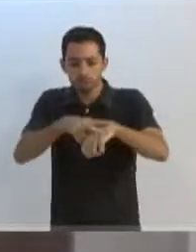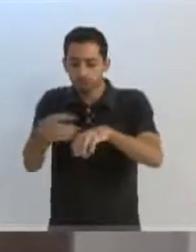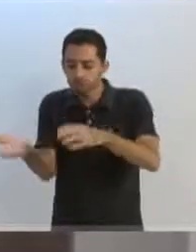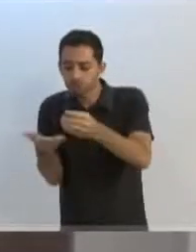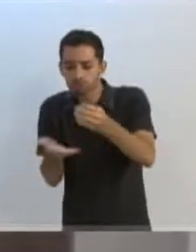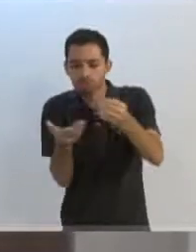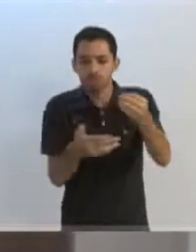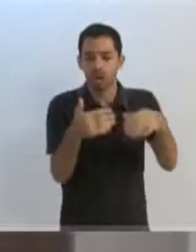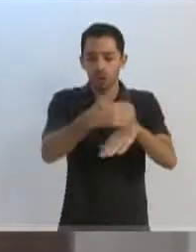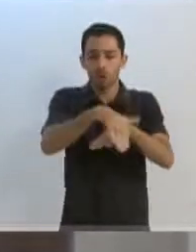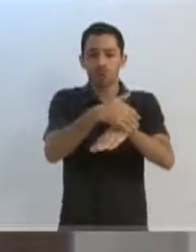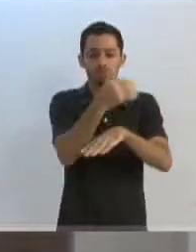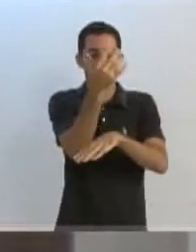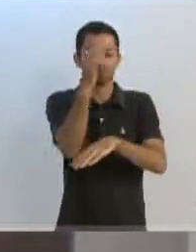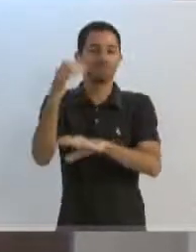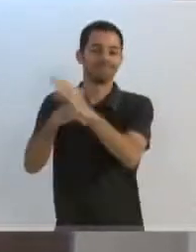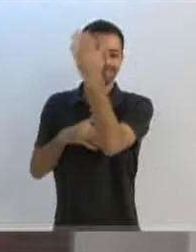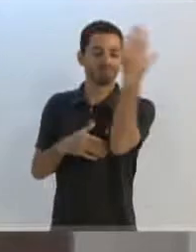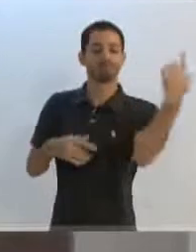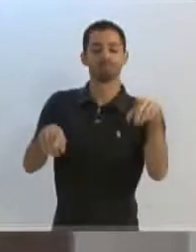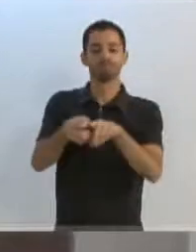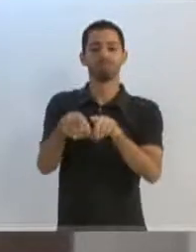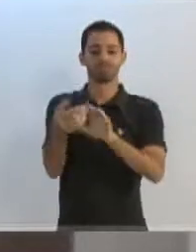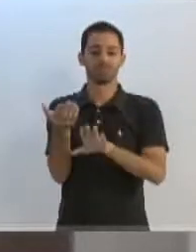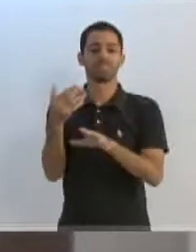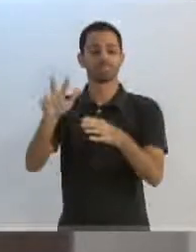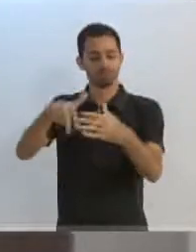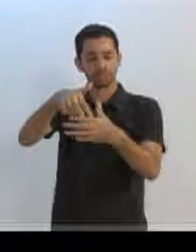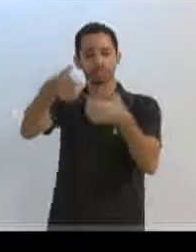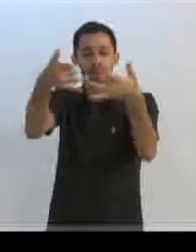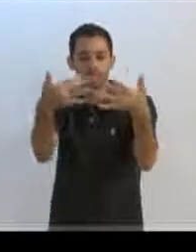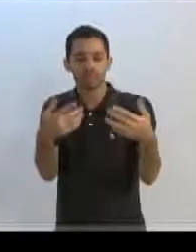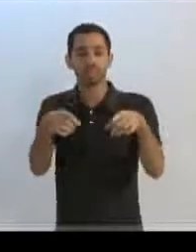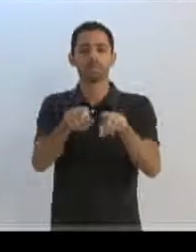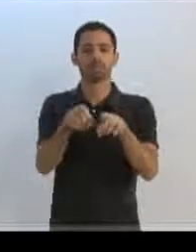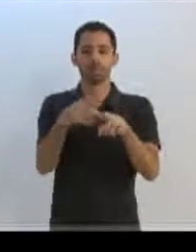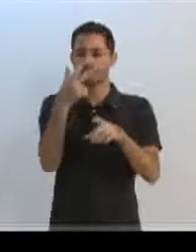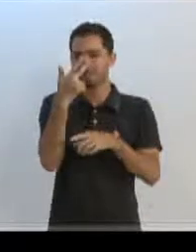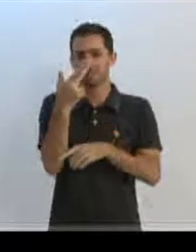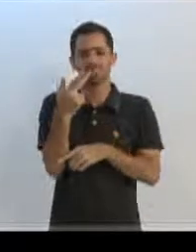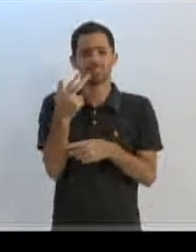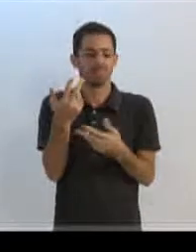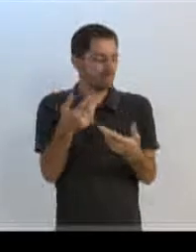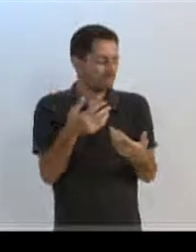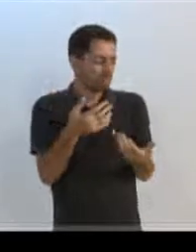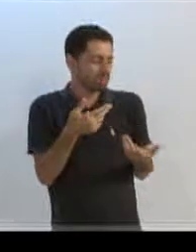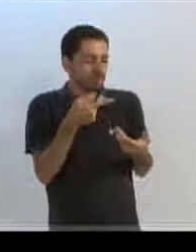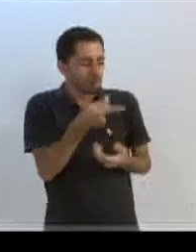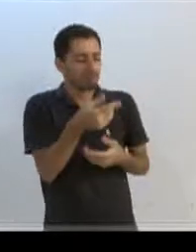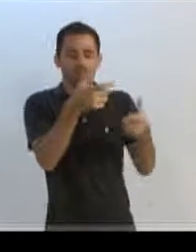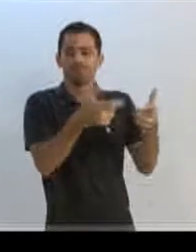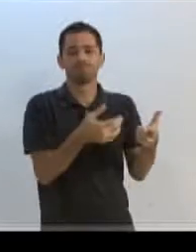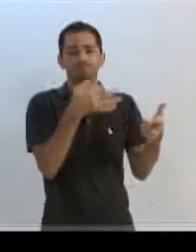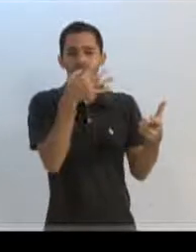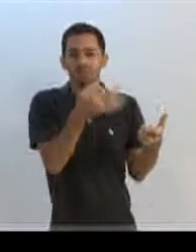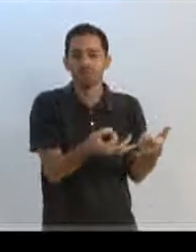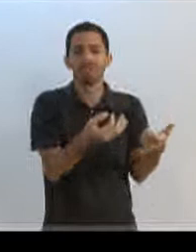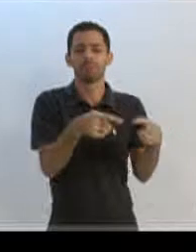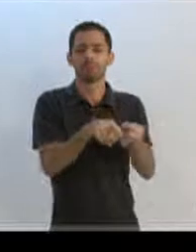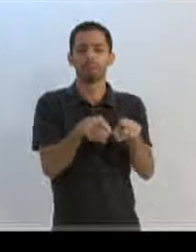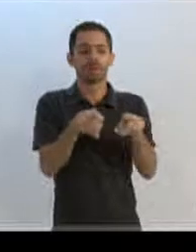que chegou a mencionar inclusive que na tribuna em frente à câmara de vereadores que estavam uma vergonha no centro histórico da cidade um local